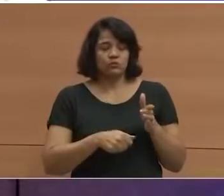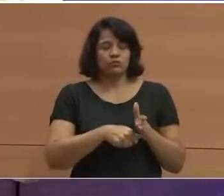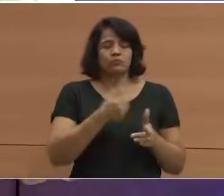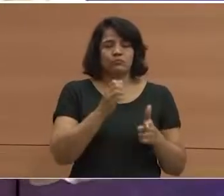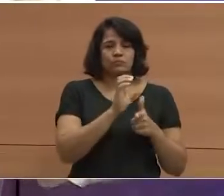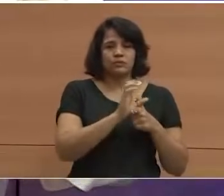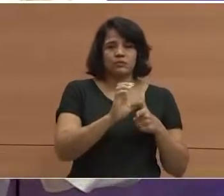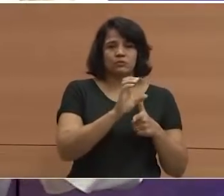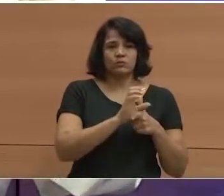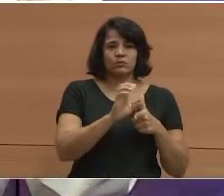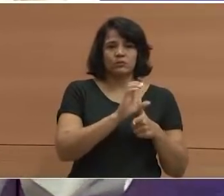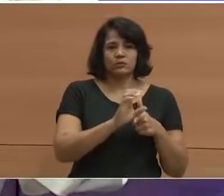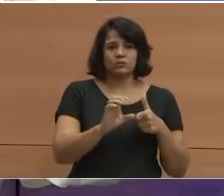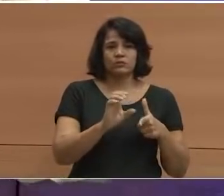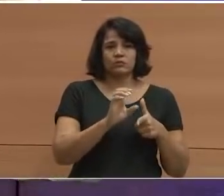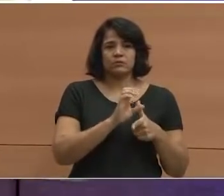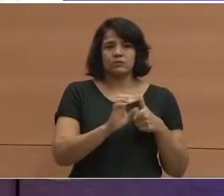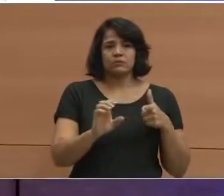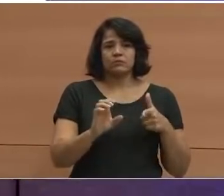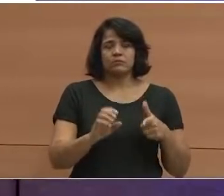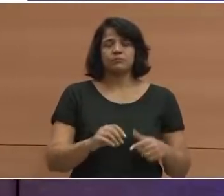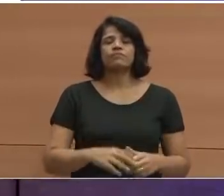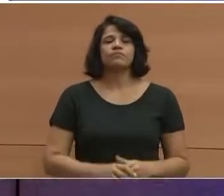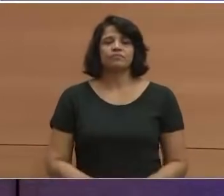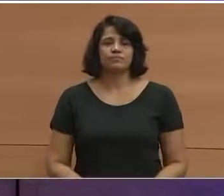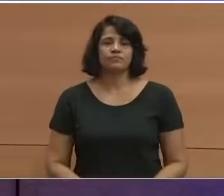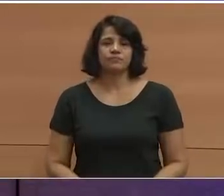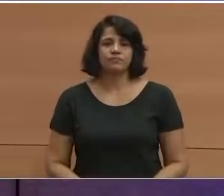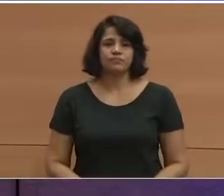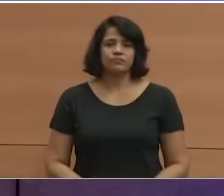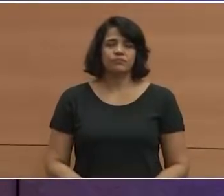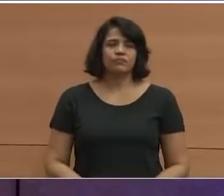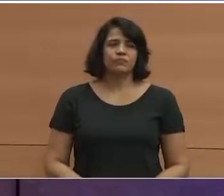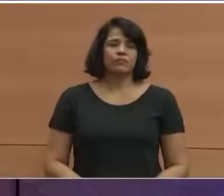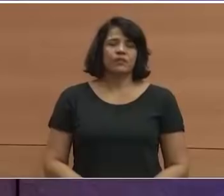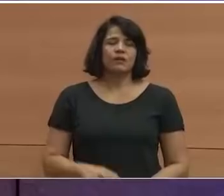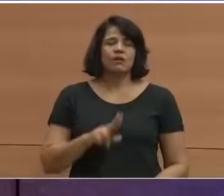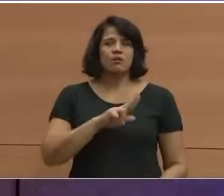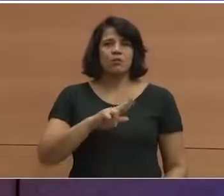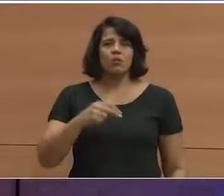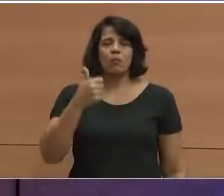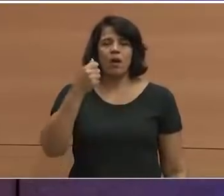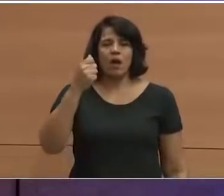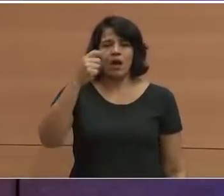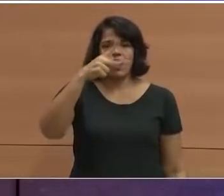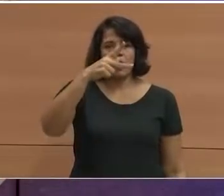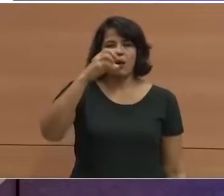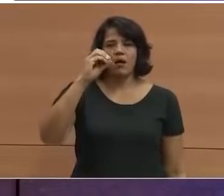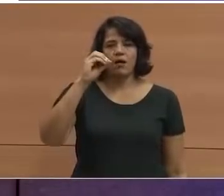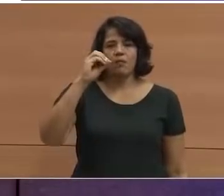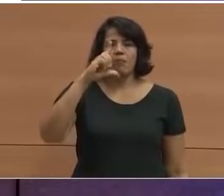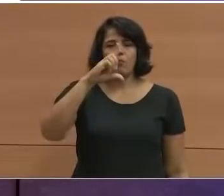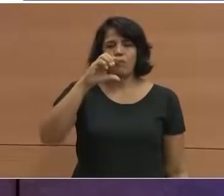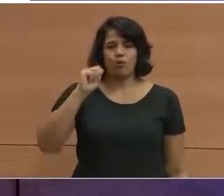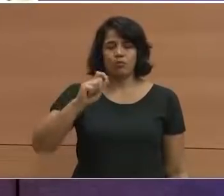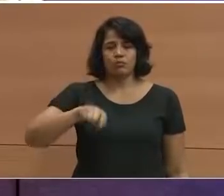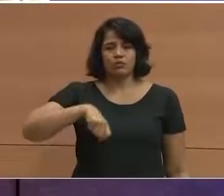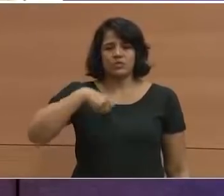podem ter, essa palavra preceptor é pedagogo, são